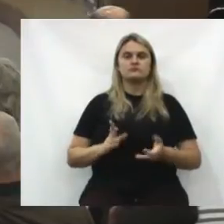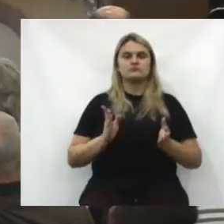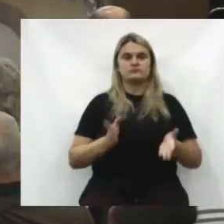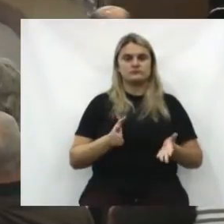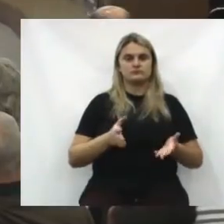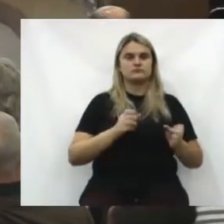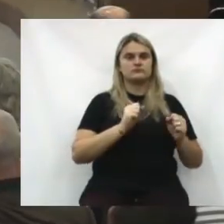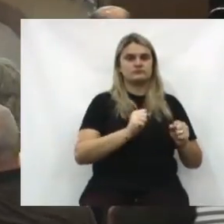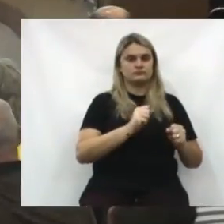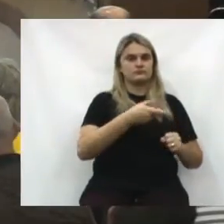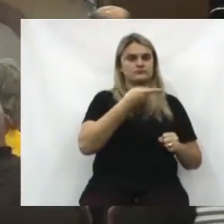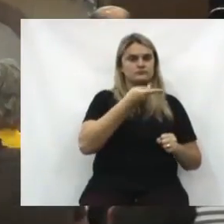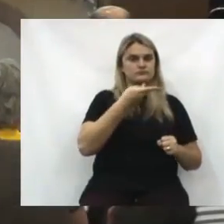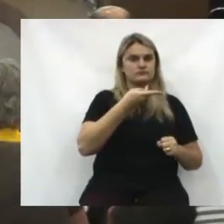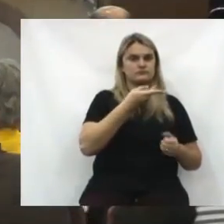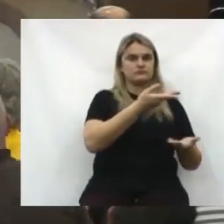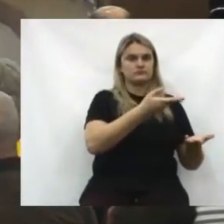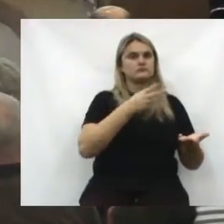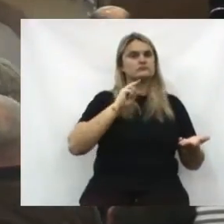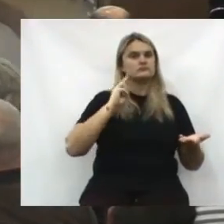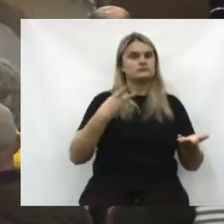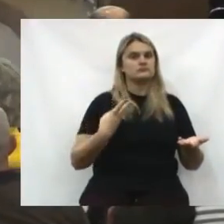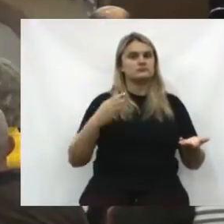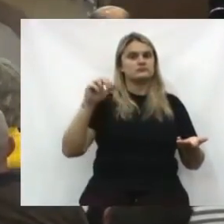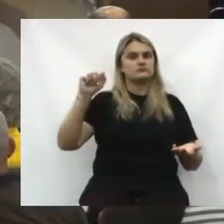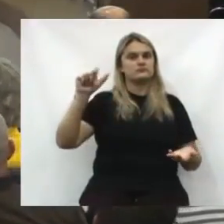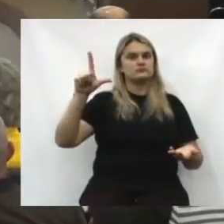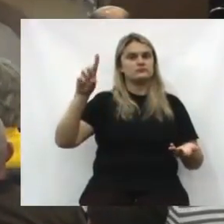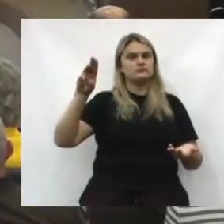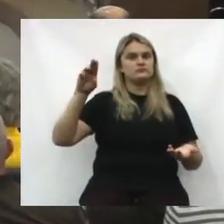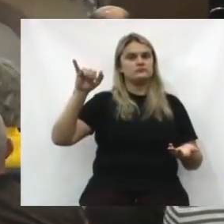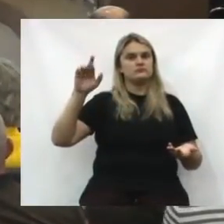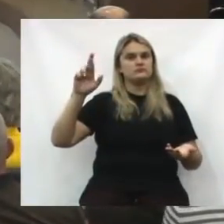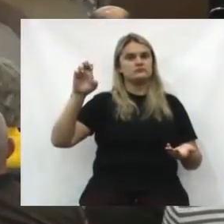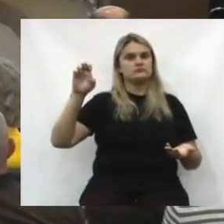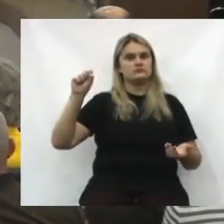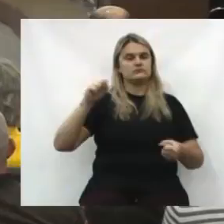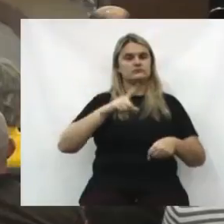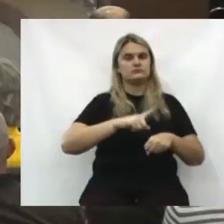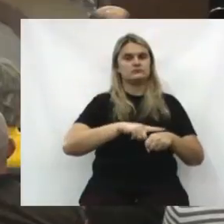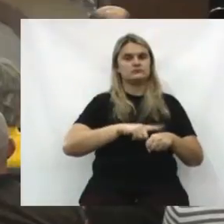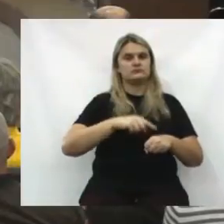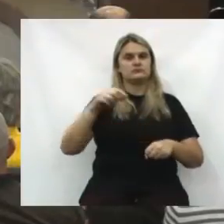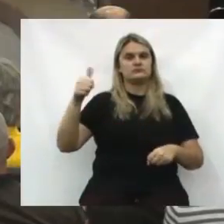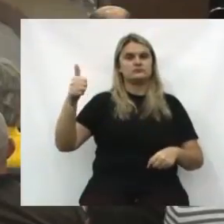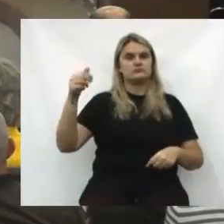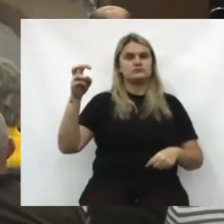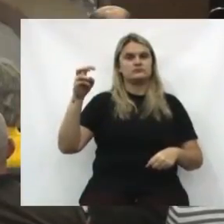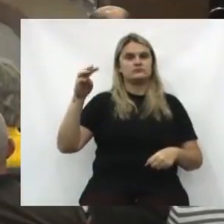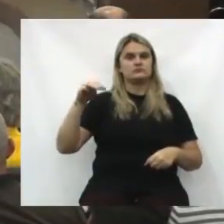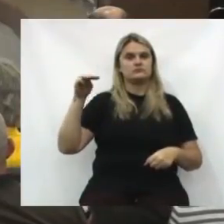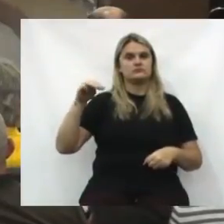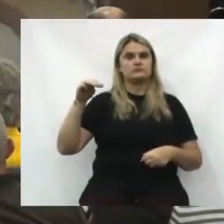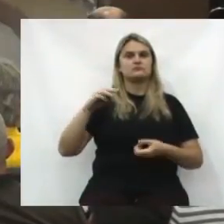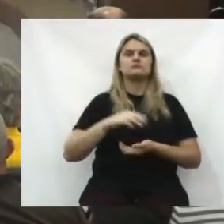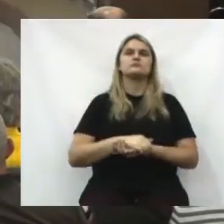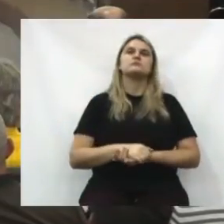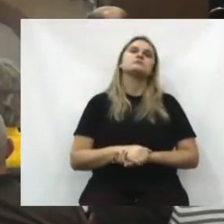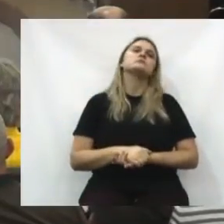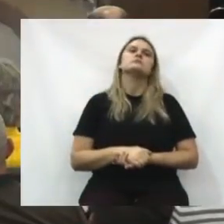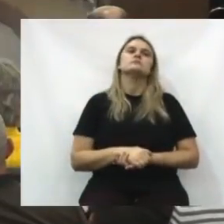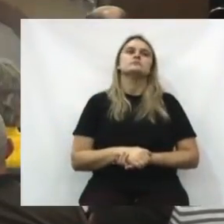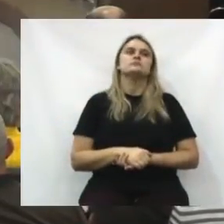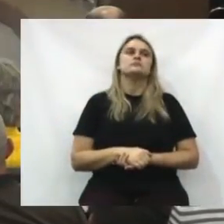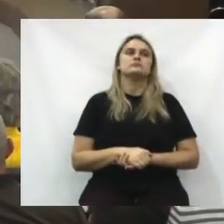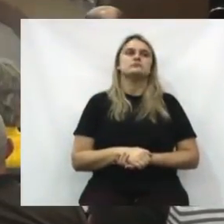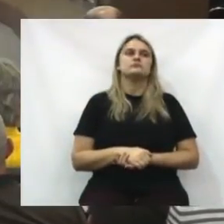Assumo a presidência e passo a palavra da tribuna para o vereador Almires Bugai, pelo prazo do regime da Casa, ou seja, por 15 minutos.